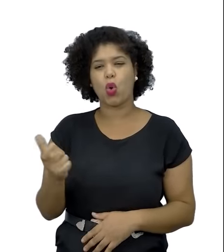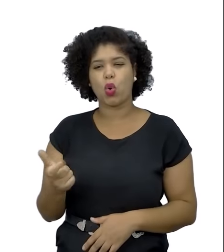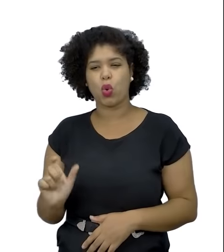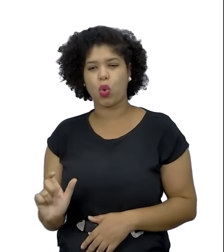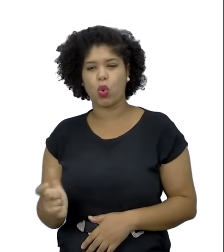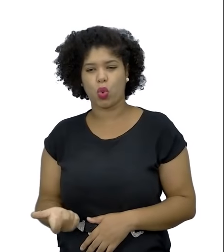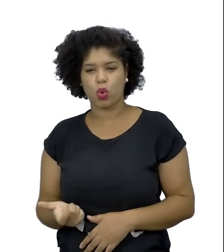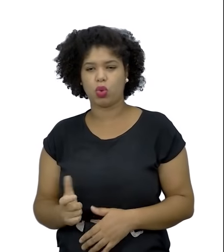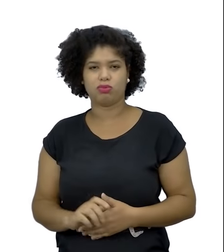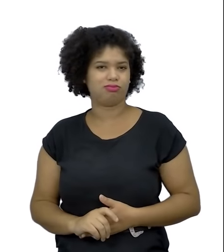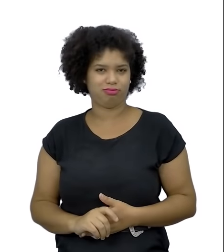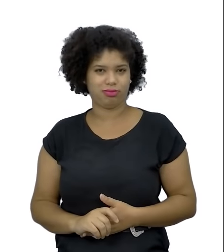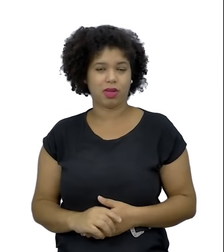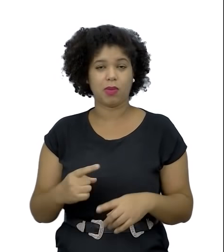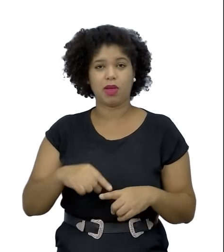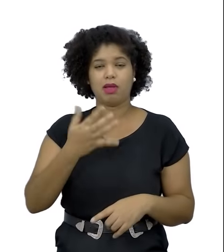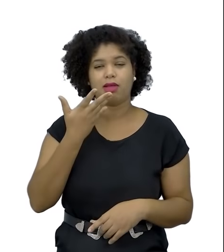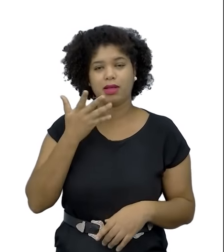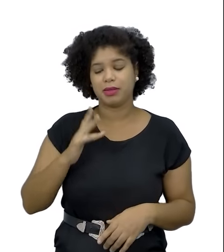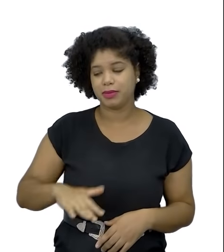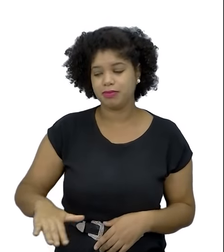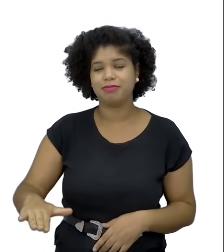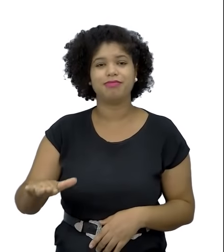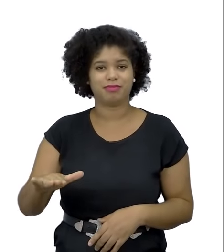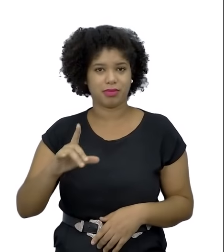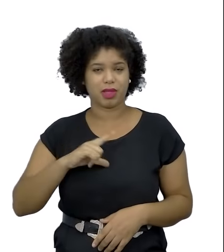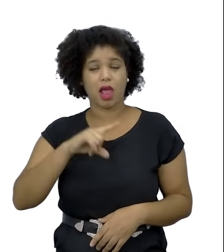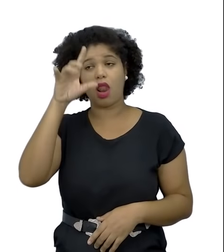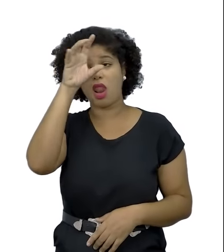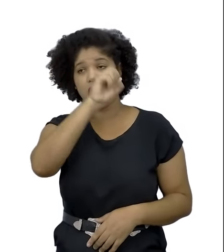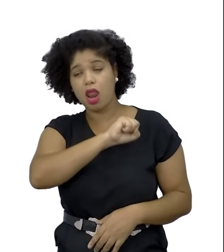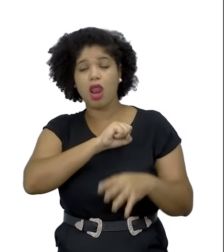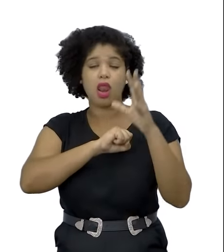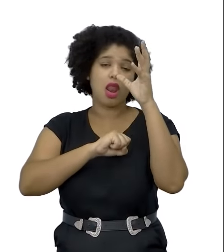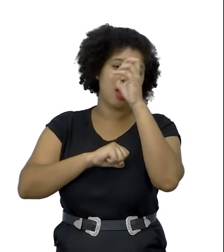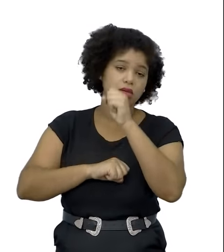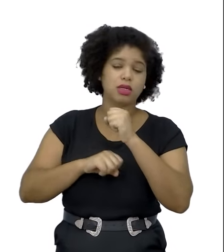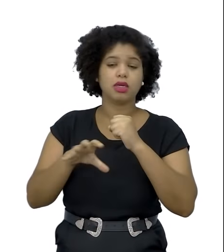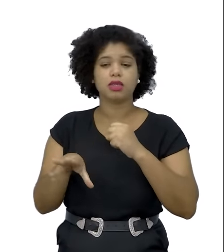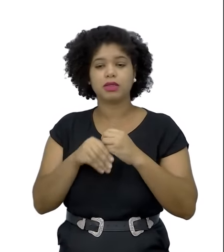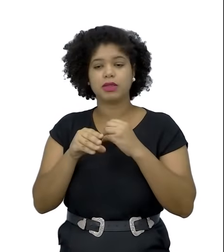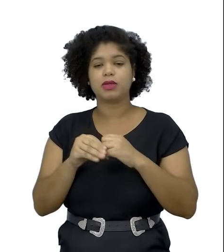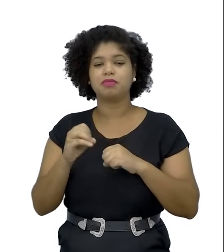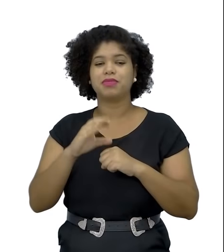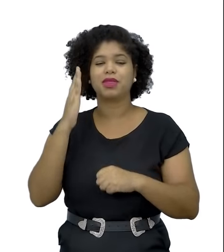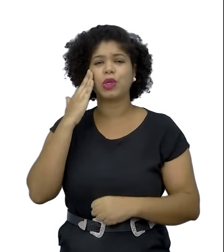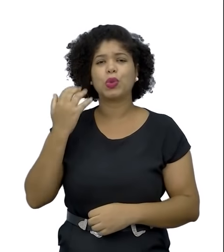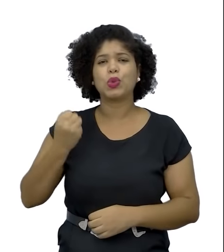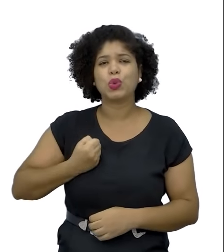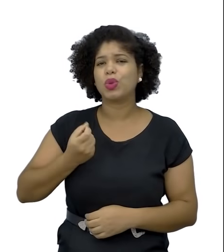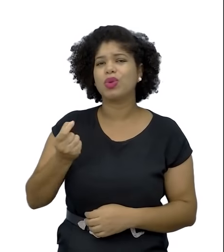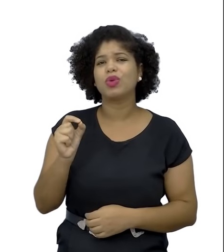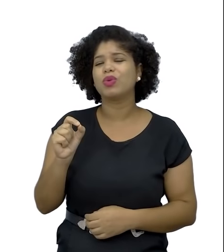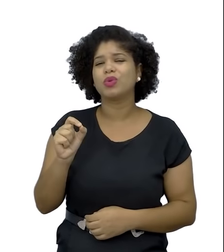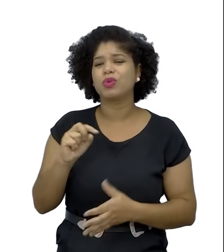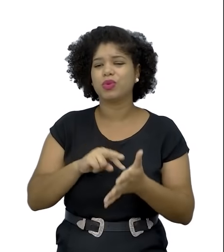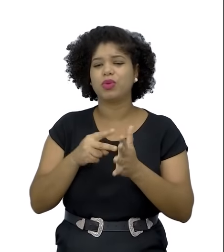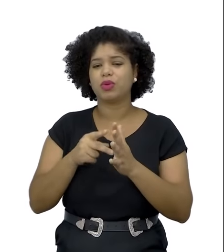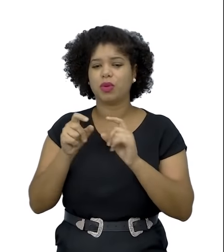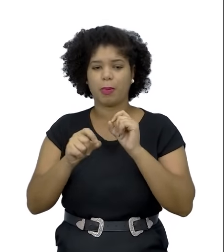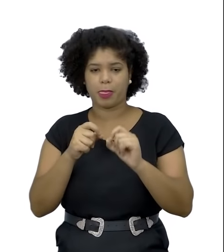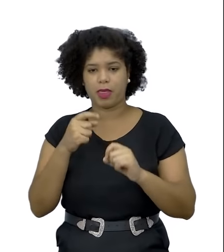Nós estamos com crianças ainda aprendendo o que significam os números,